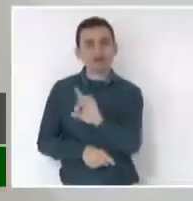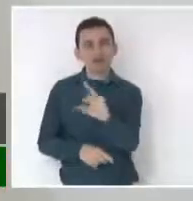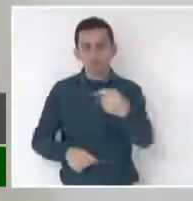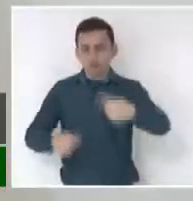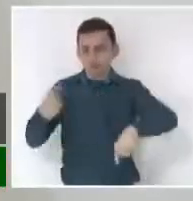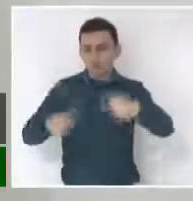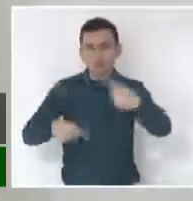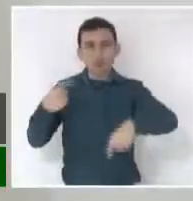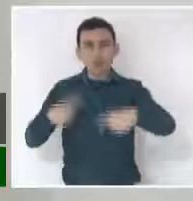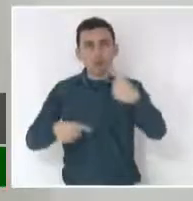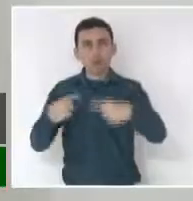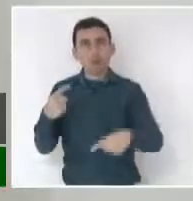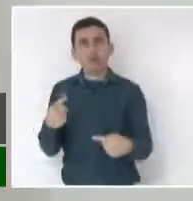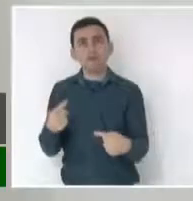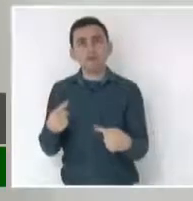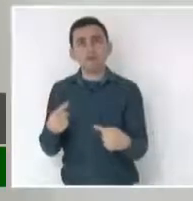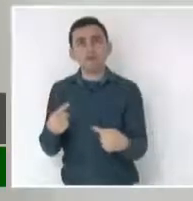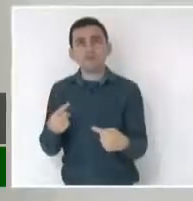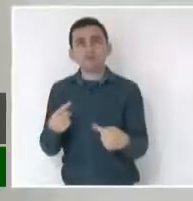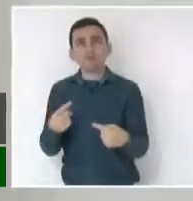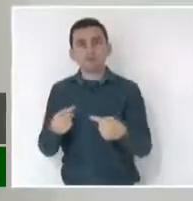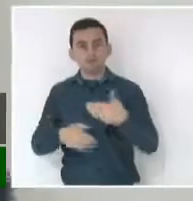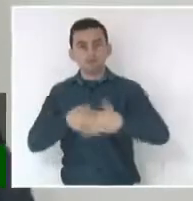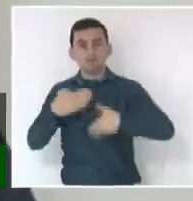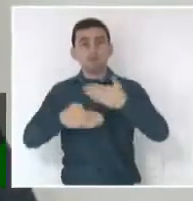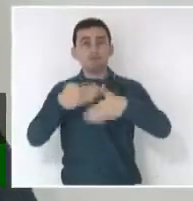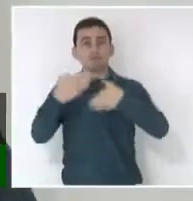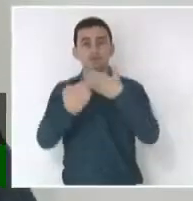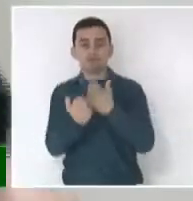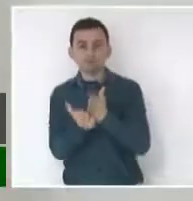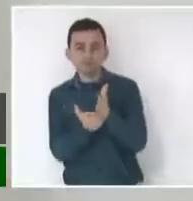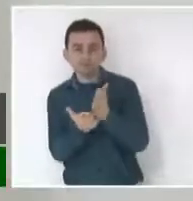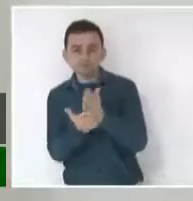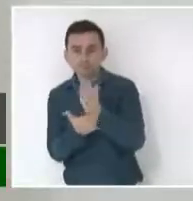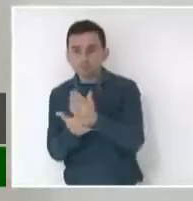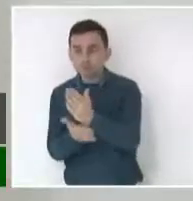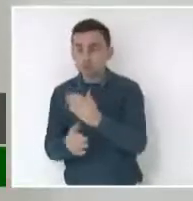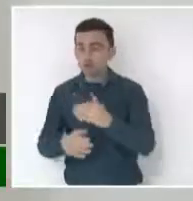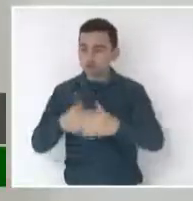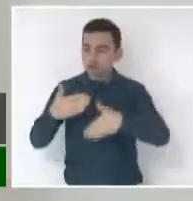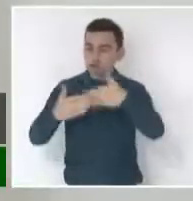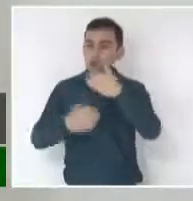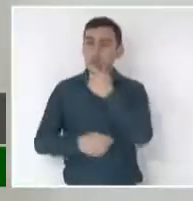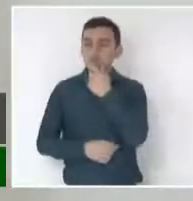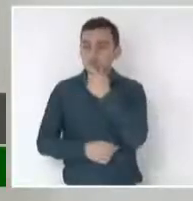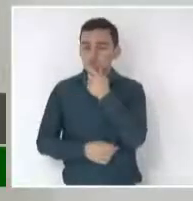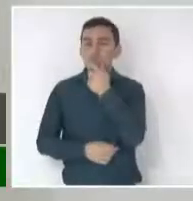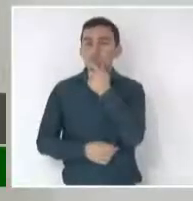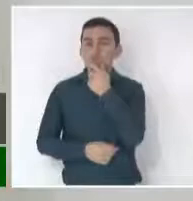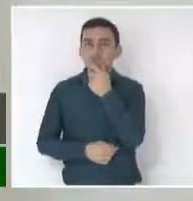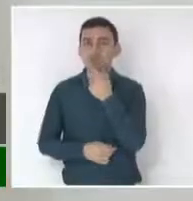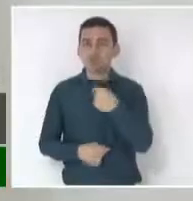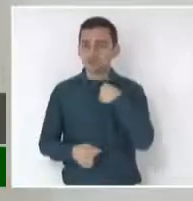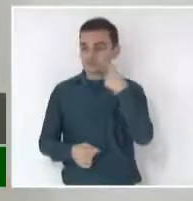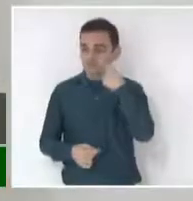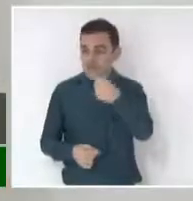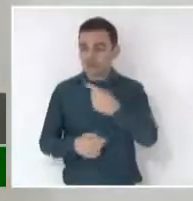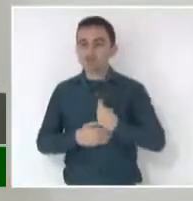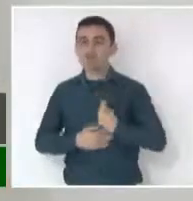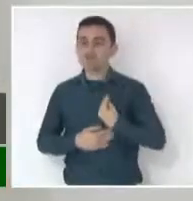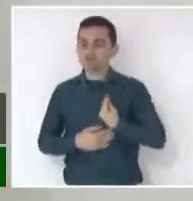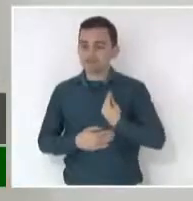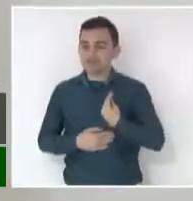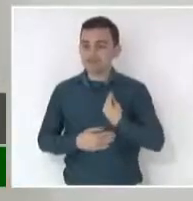debatendo, discutindo, construindo alternativas, aí está presente o sonho